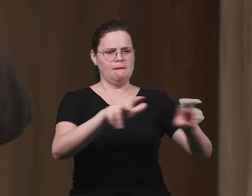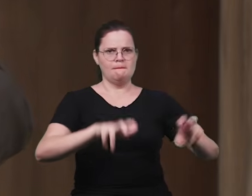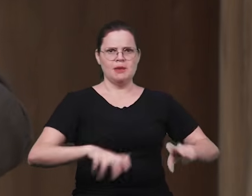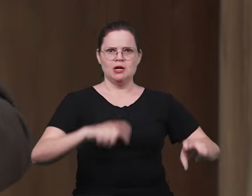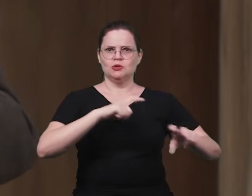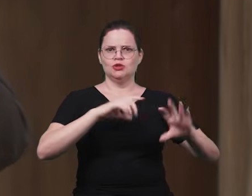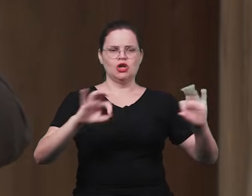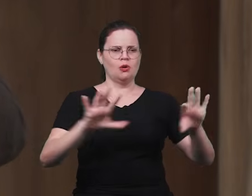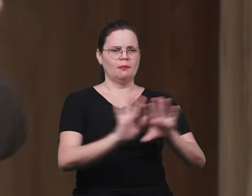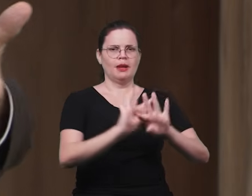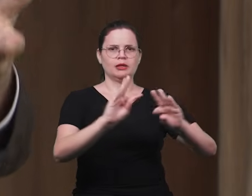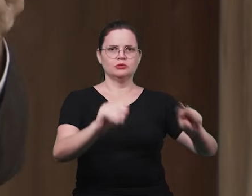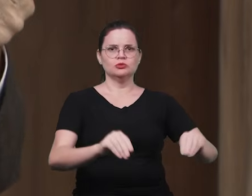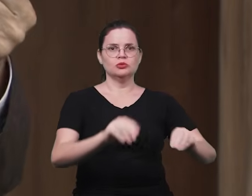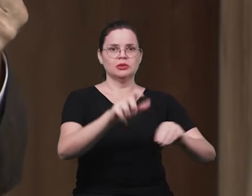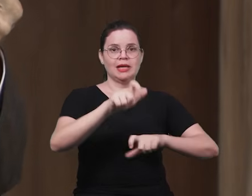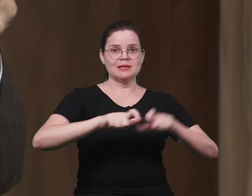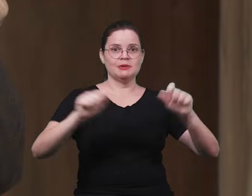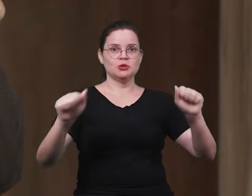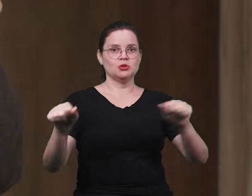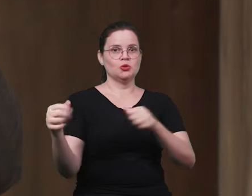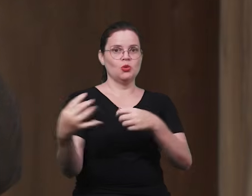tudo, e já tinha também quem ia ouvir.